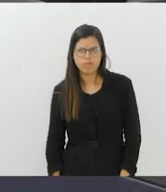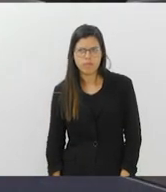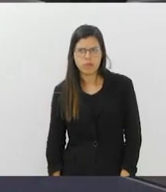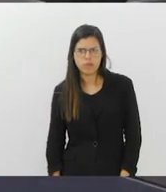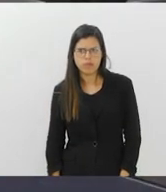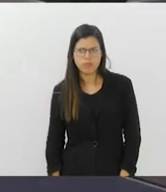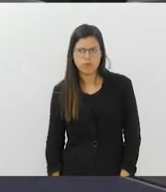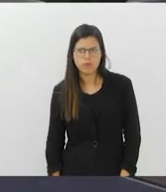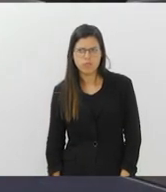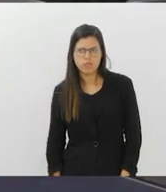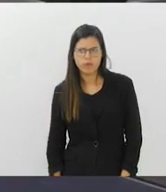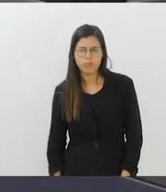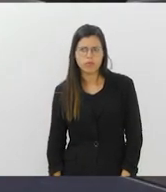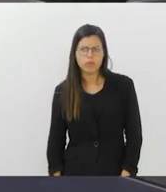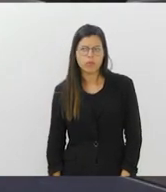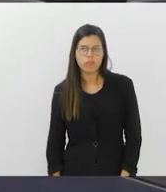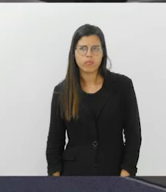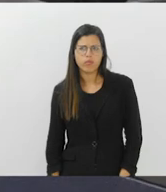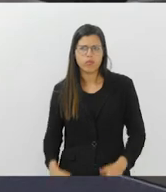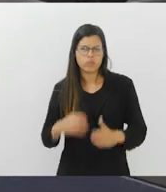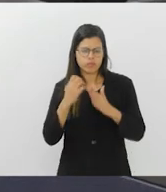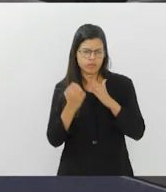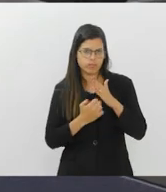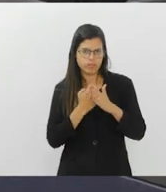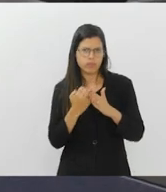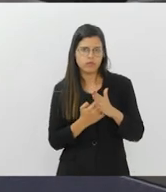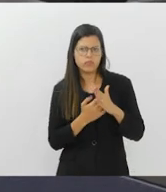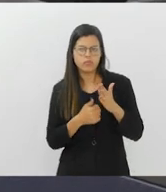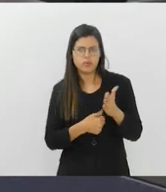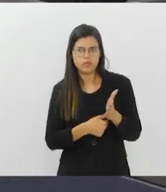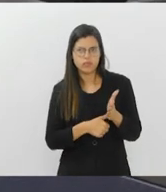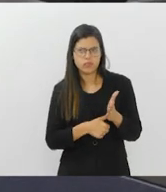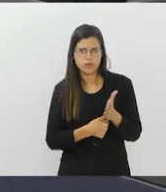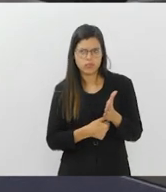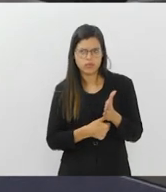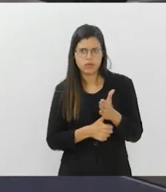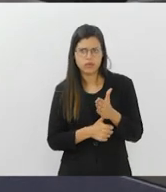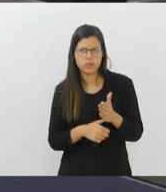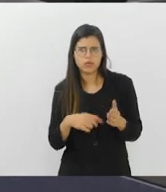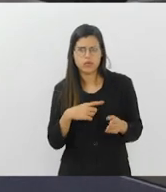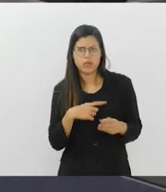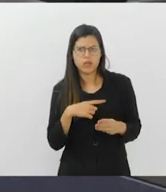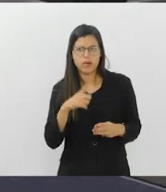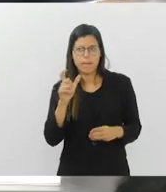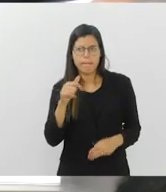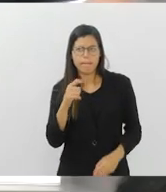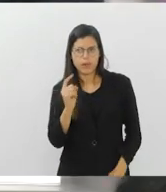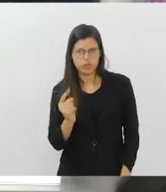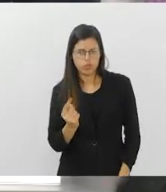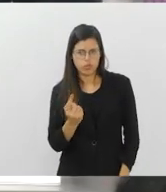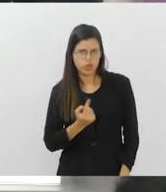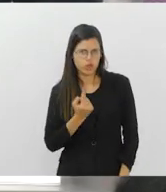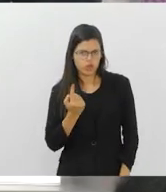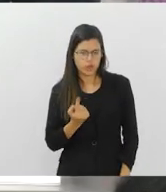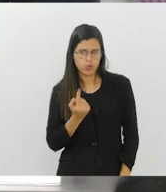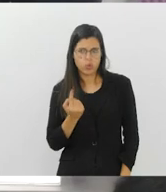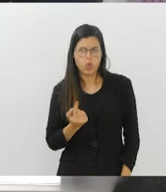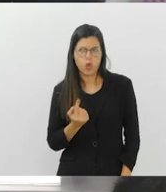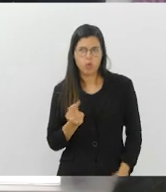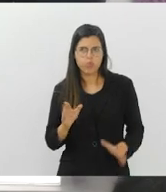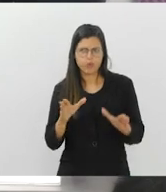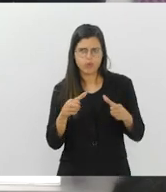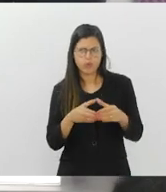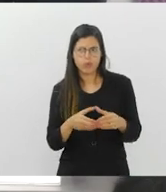As operadoras filiadas a... lá tem plano individual e coletivo